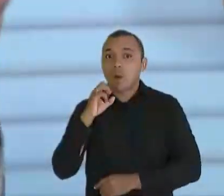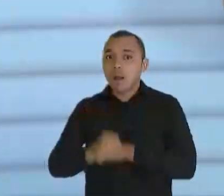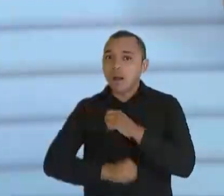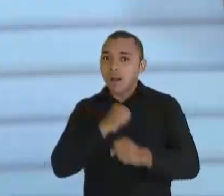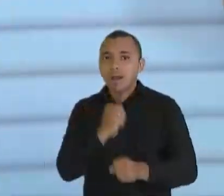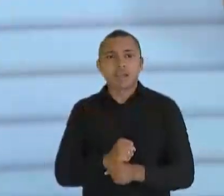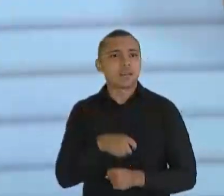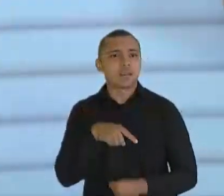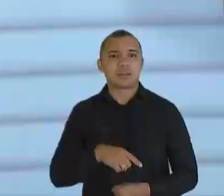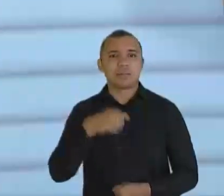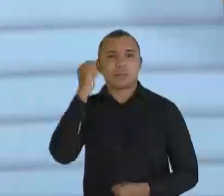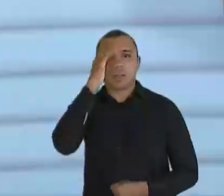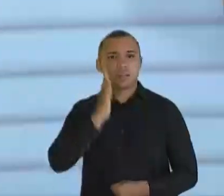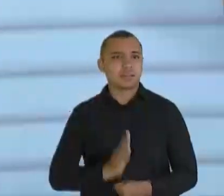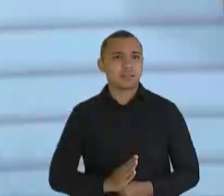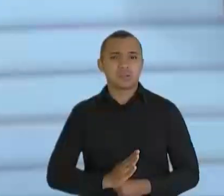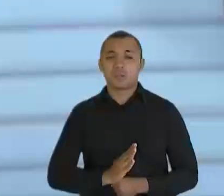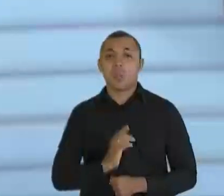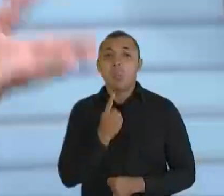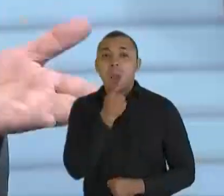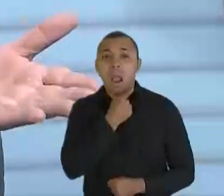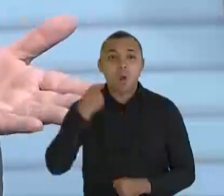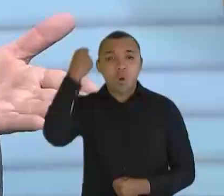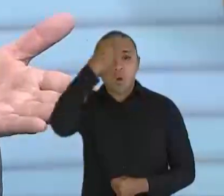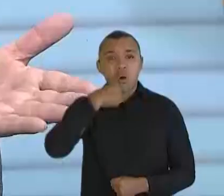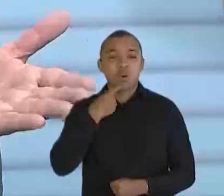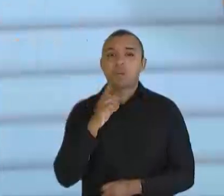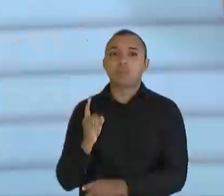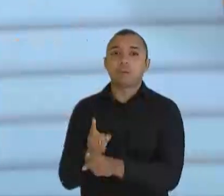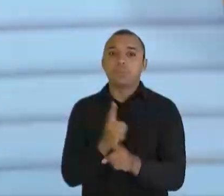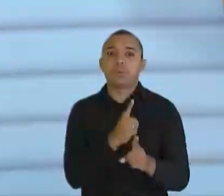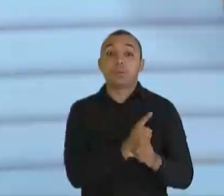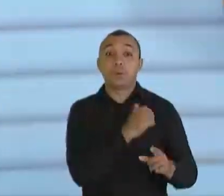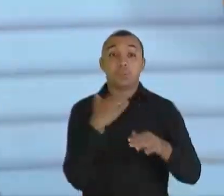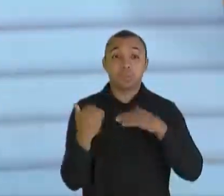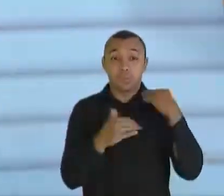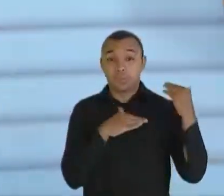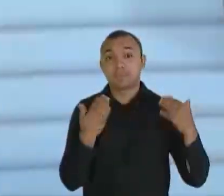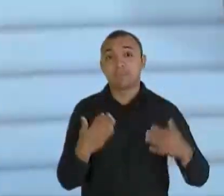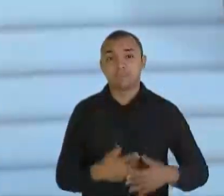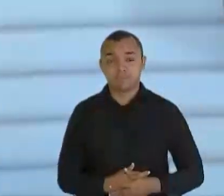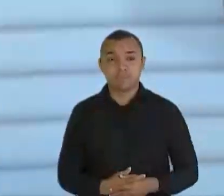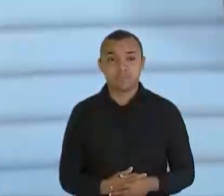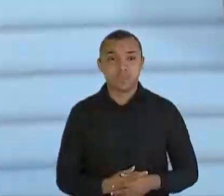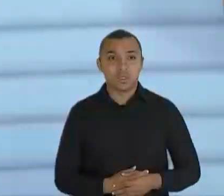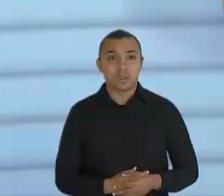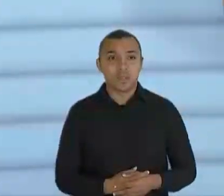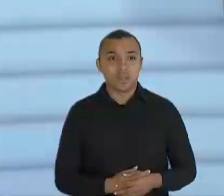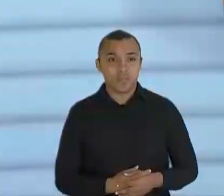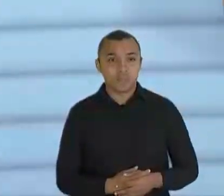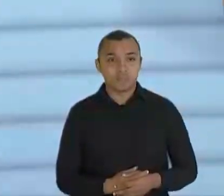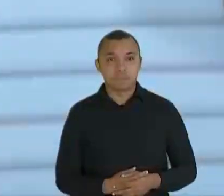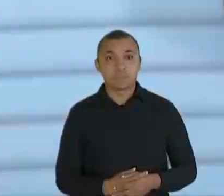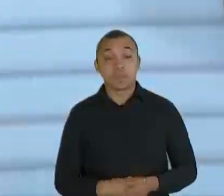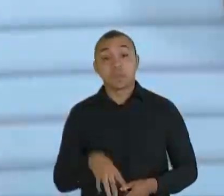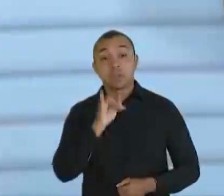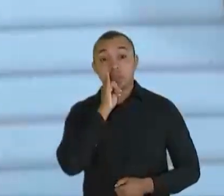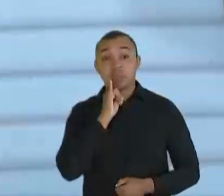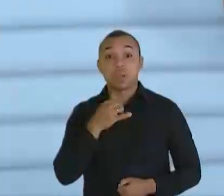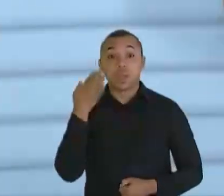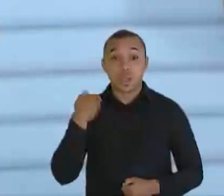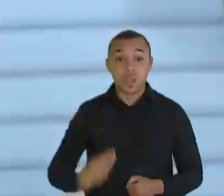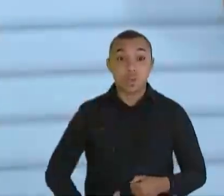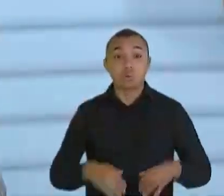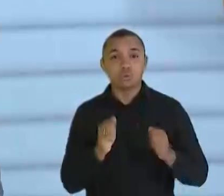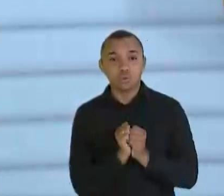não, é por hora. Né? Não, é um grande debate. Né? Por exemplo, se você compara... Né? Por exemplo, quando eu apresentei... Eu e o nosso